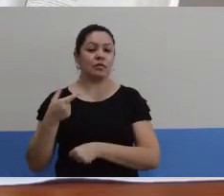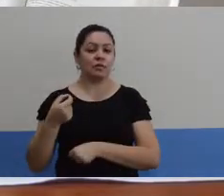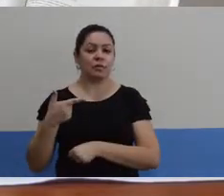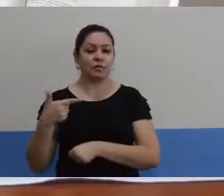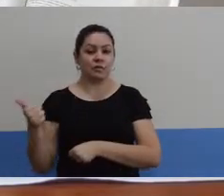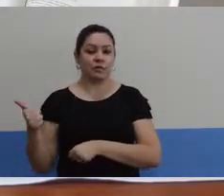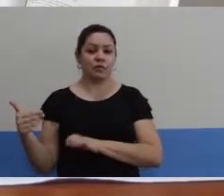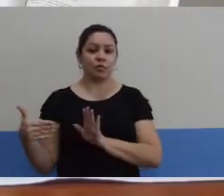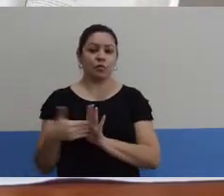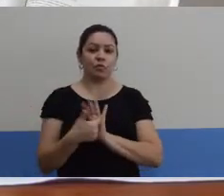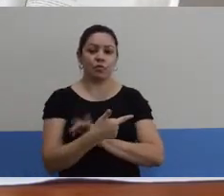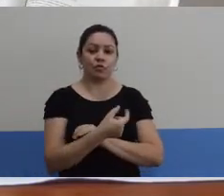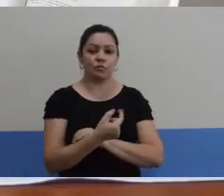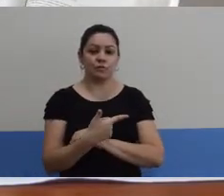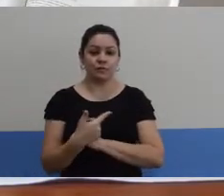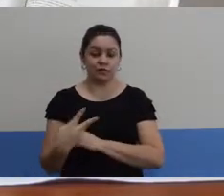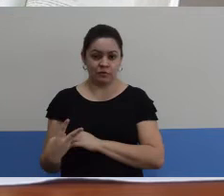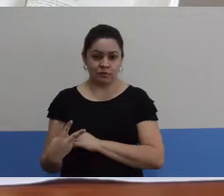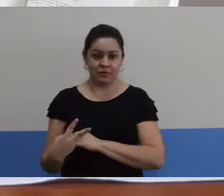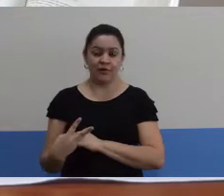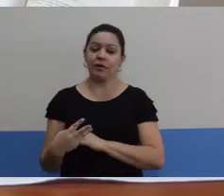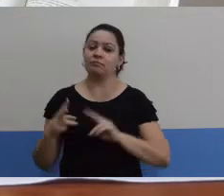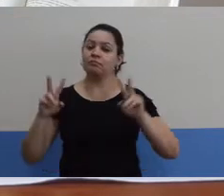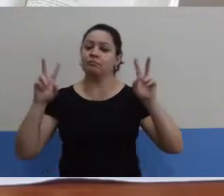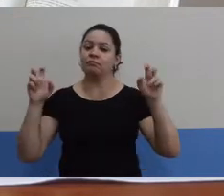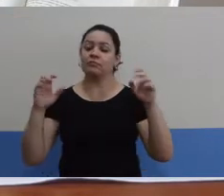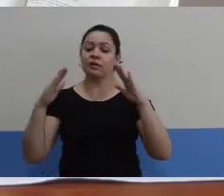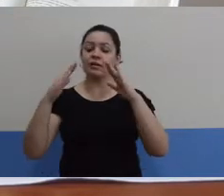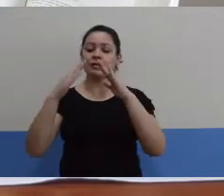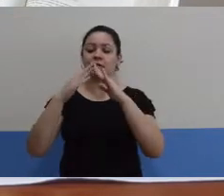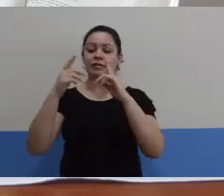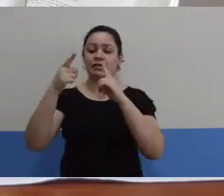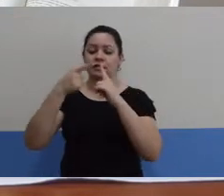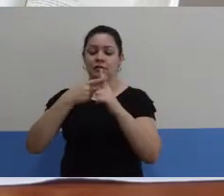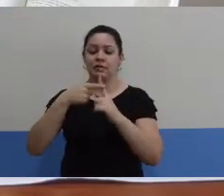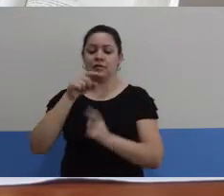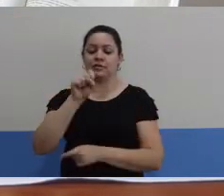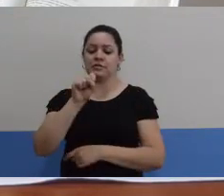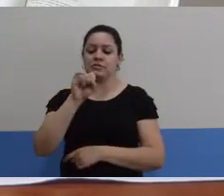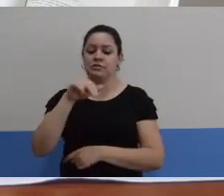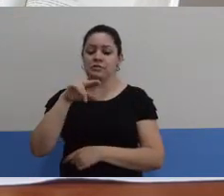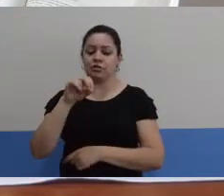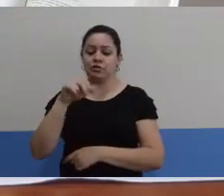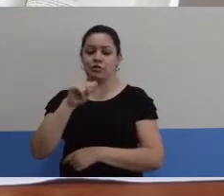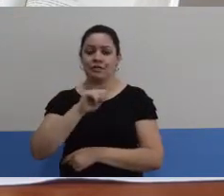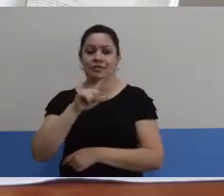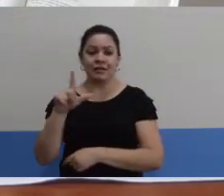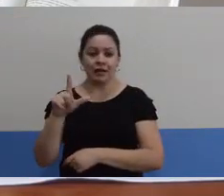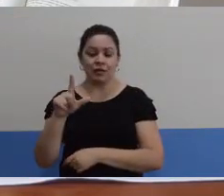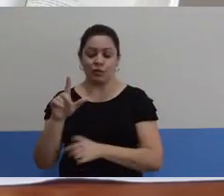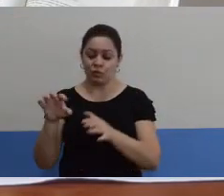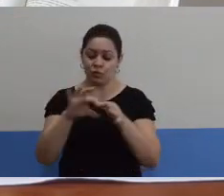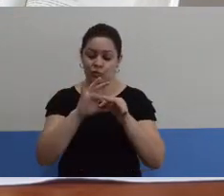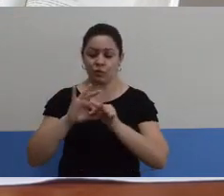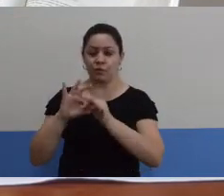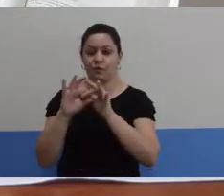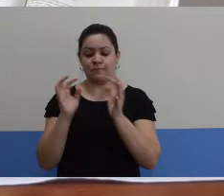2021-2023 é por uma igreja sinodal, comunhão, participação e